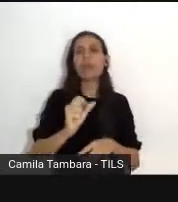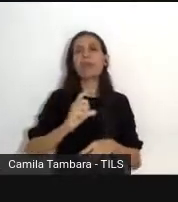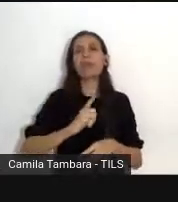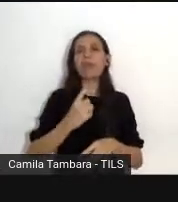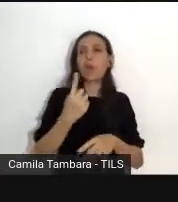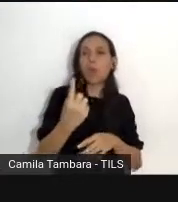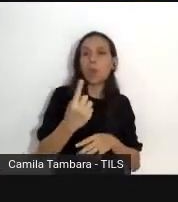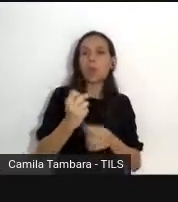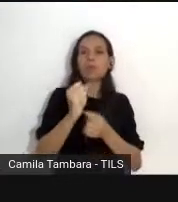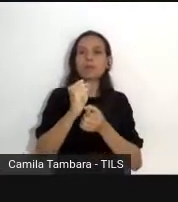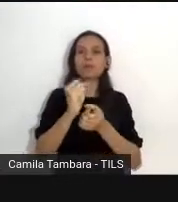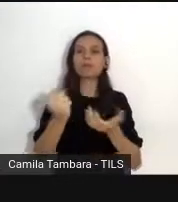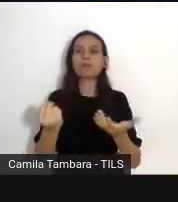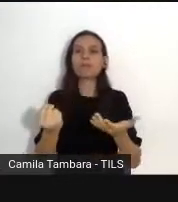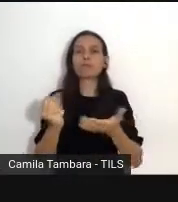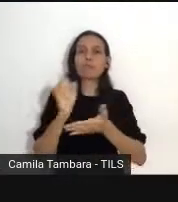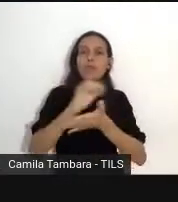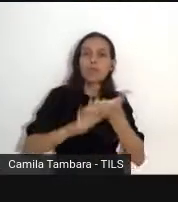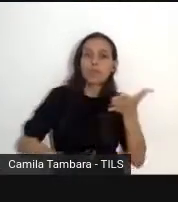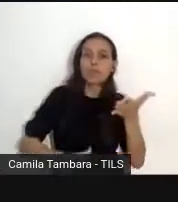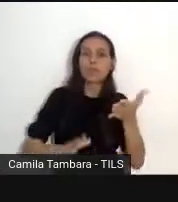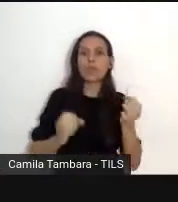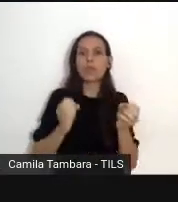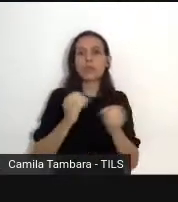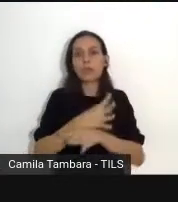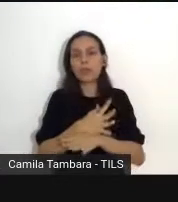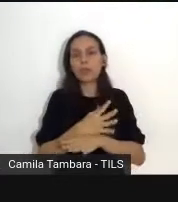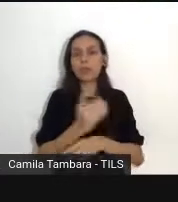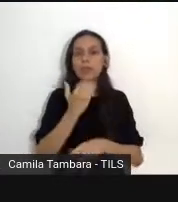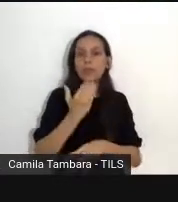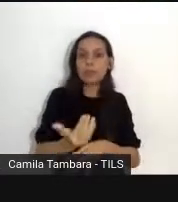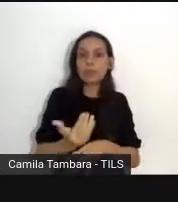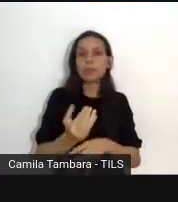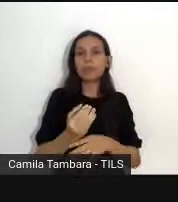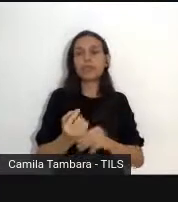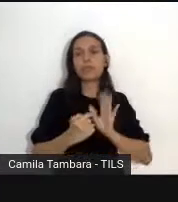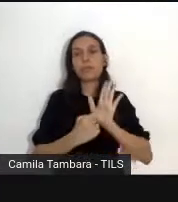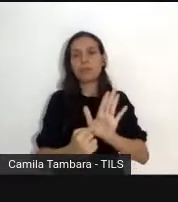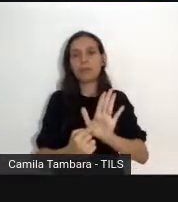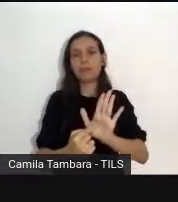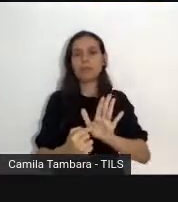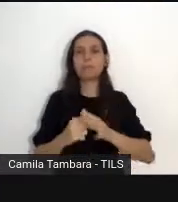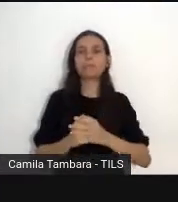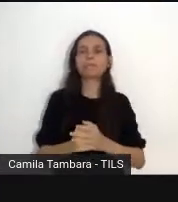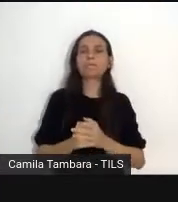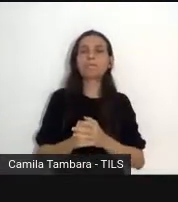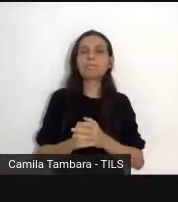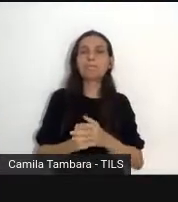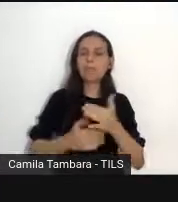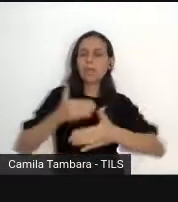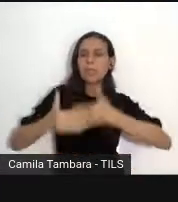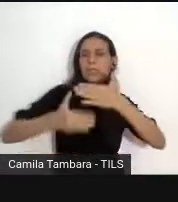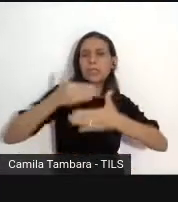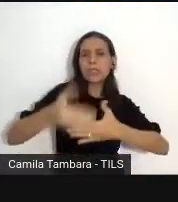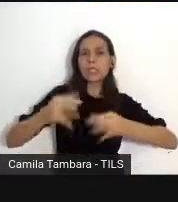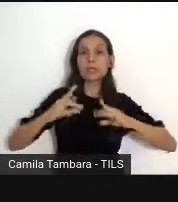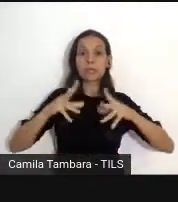das tarefas que a atividade pedia. E nesse processo todo, uma coisa